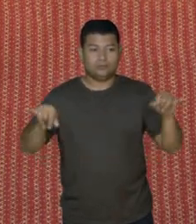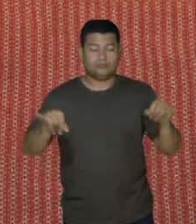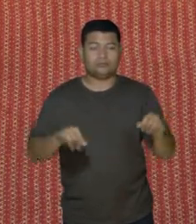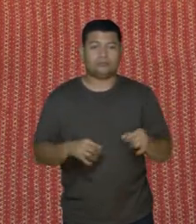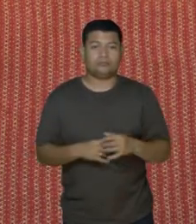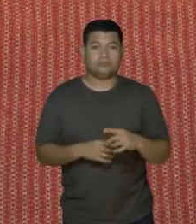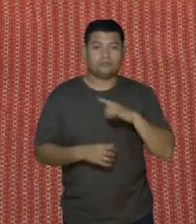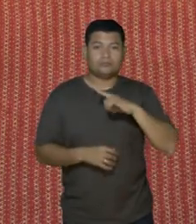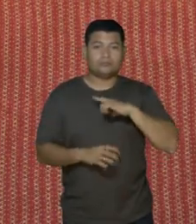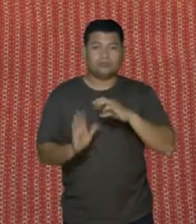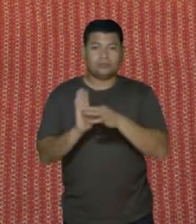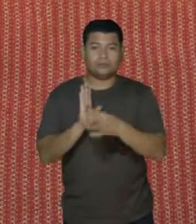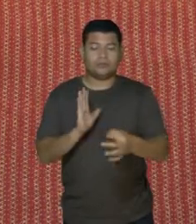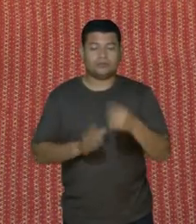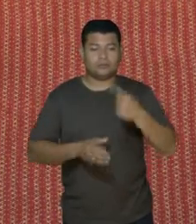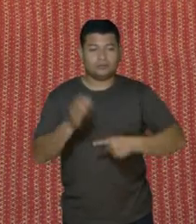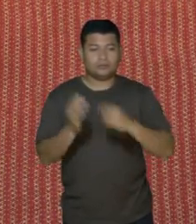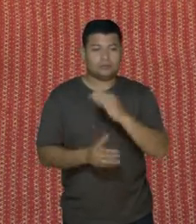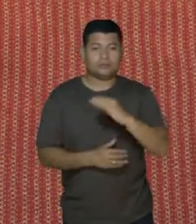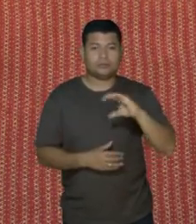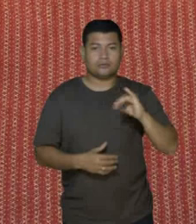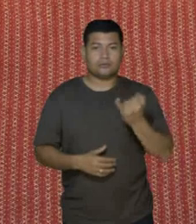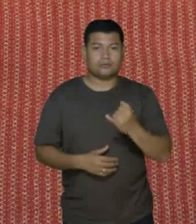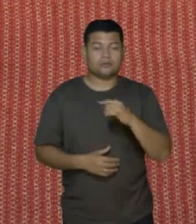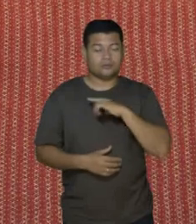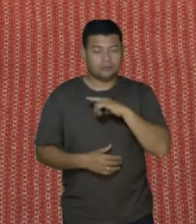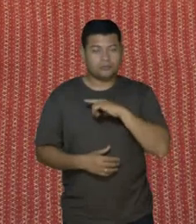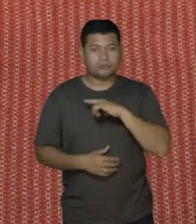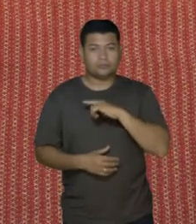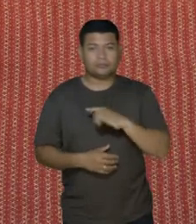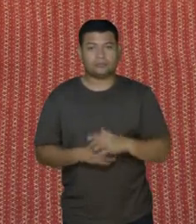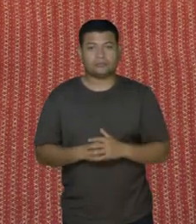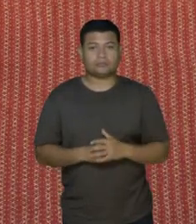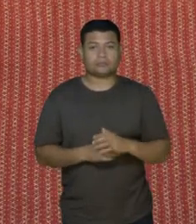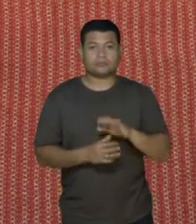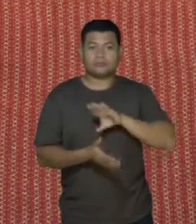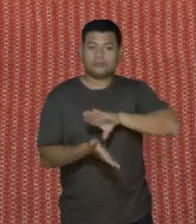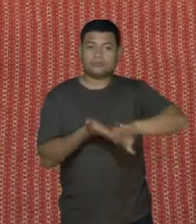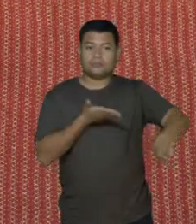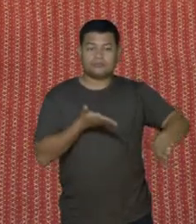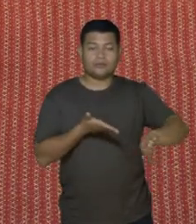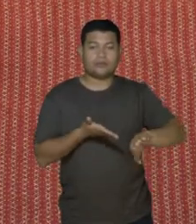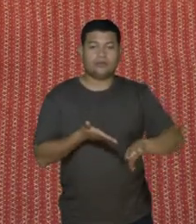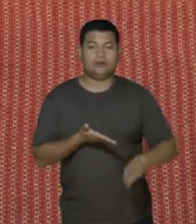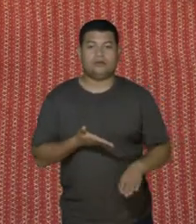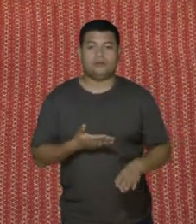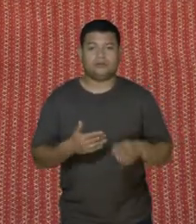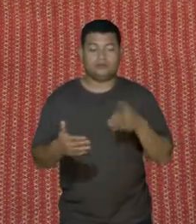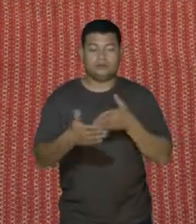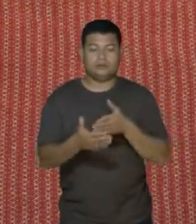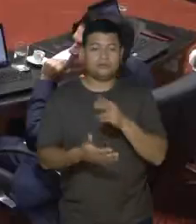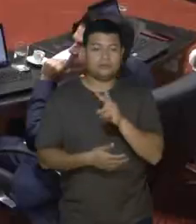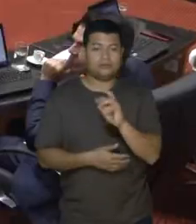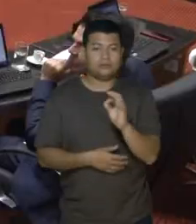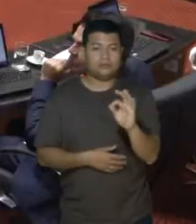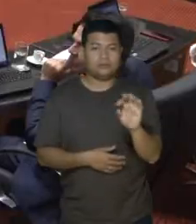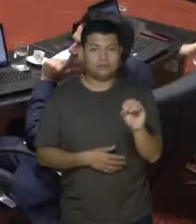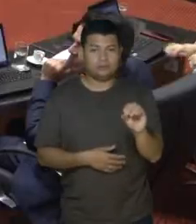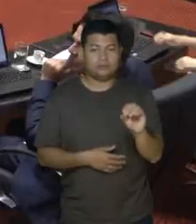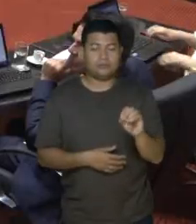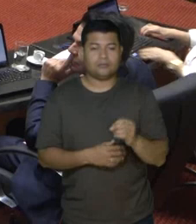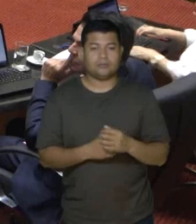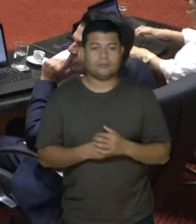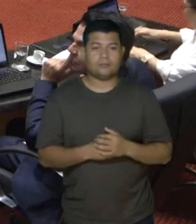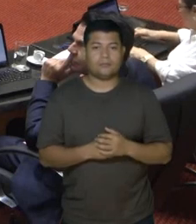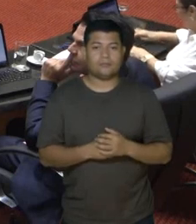Comissão de Justiça, nesse caso, ao parecer, pela rejeição. É opinado pela rejeição. Tá? Por isso, voto 2.